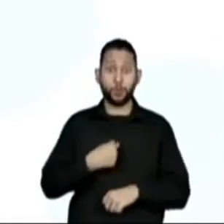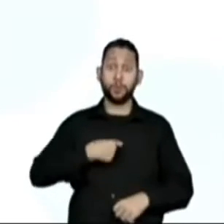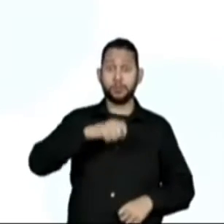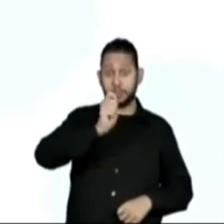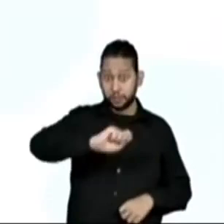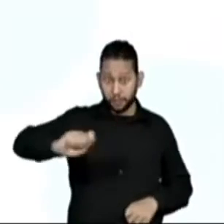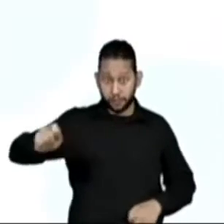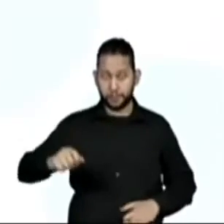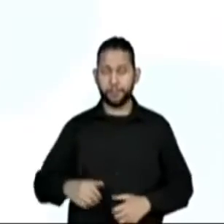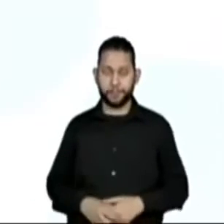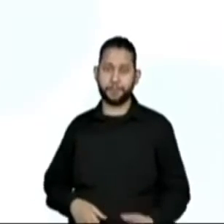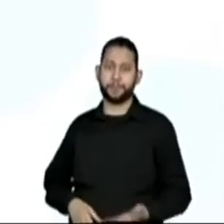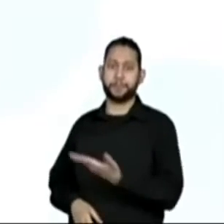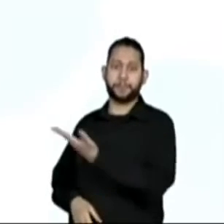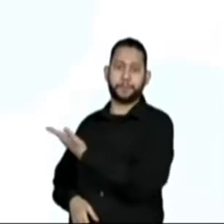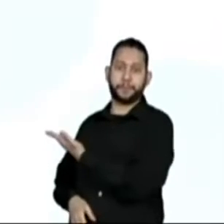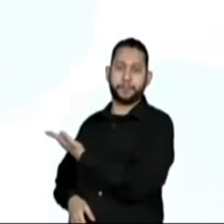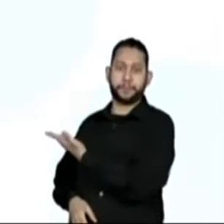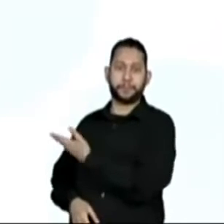Adjetivos